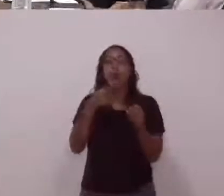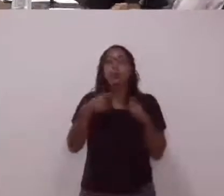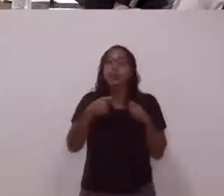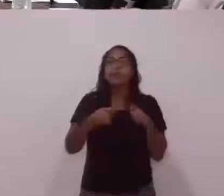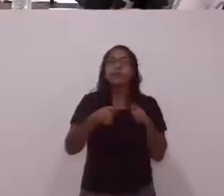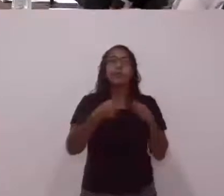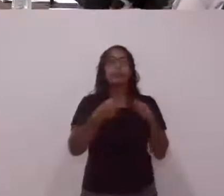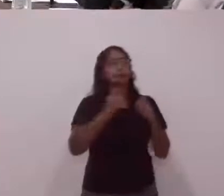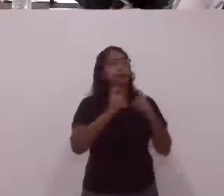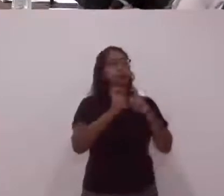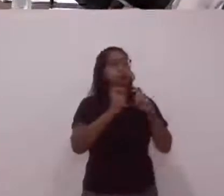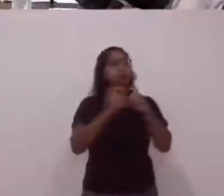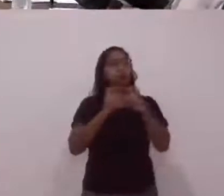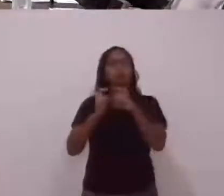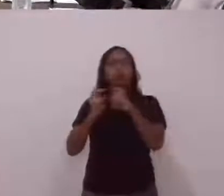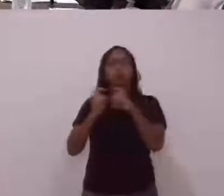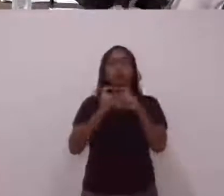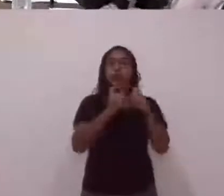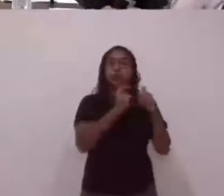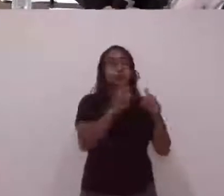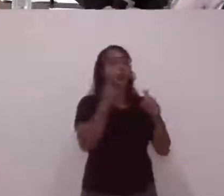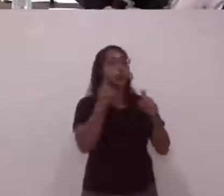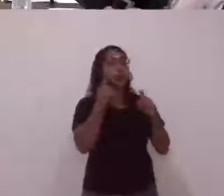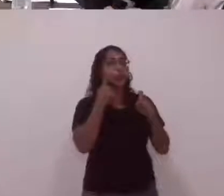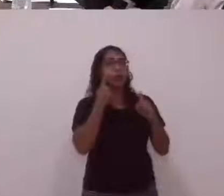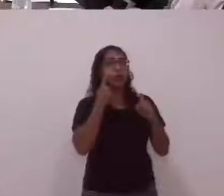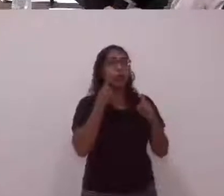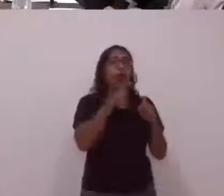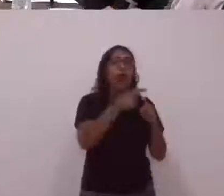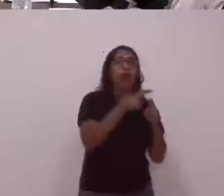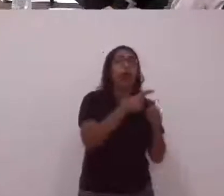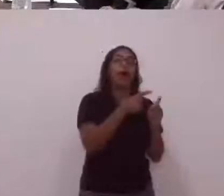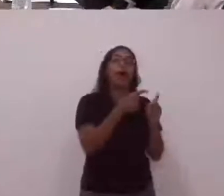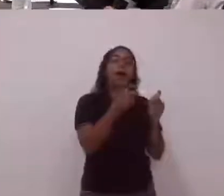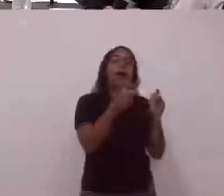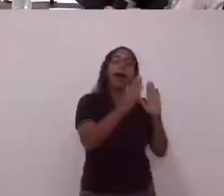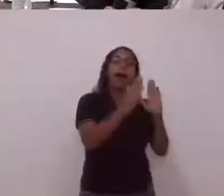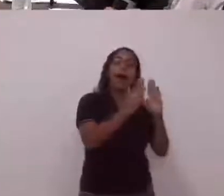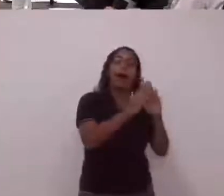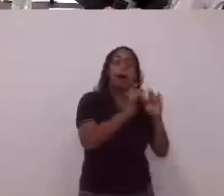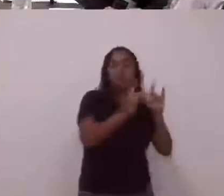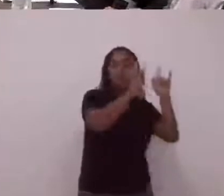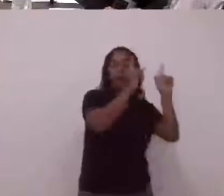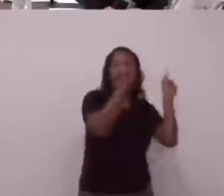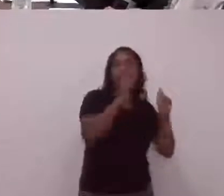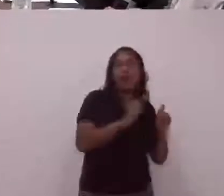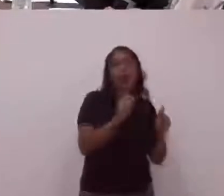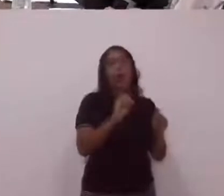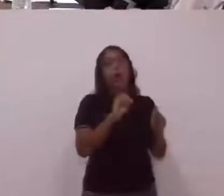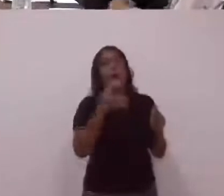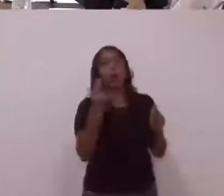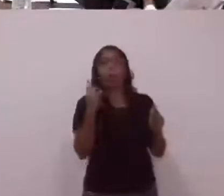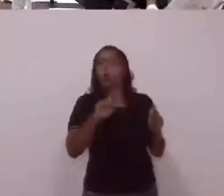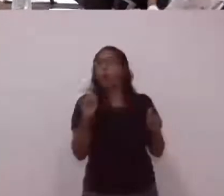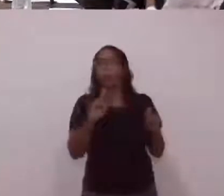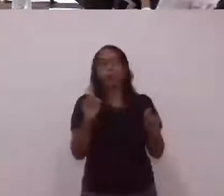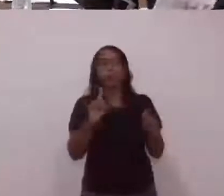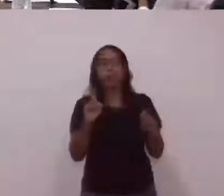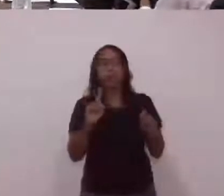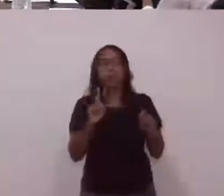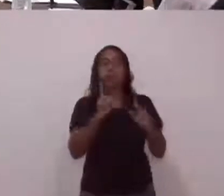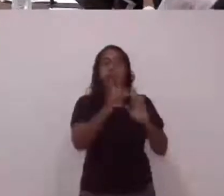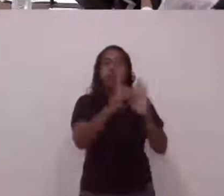aderem à discussão, às condições de contratação, ou não aderem ao contrato padrão estabelecido pelo